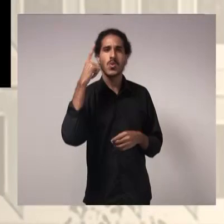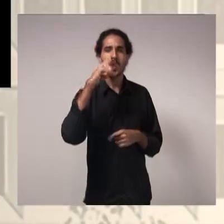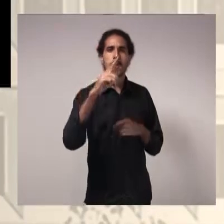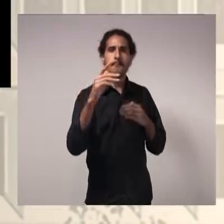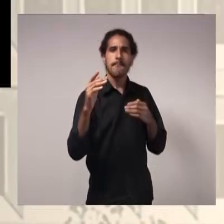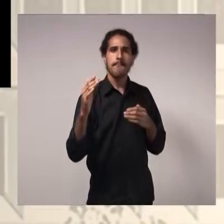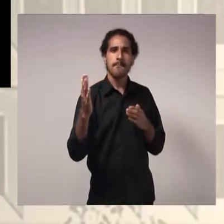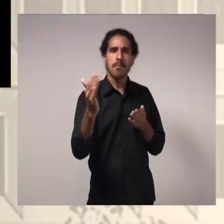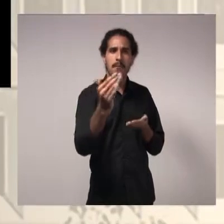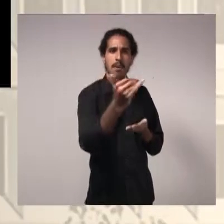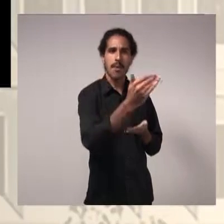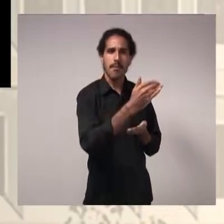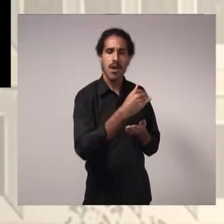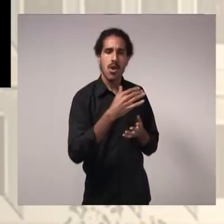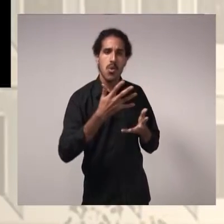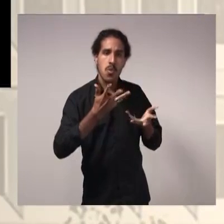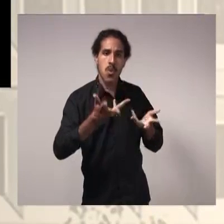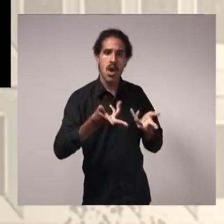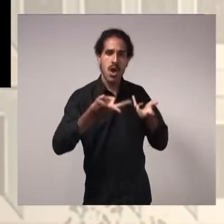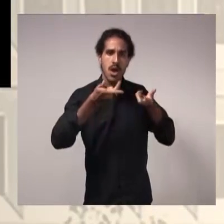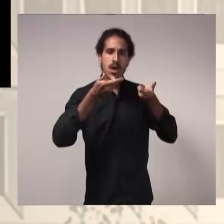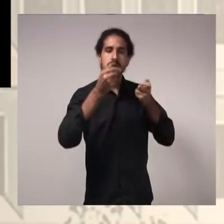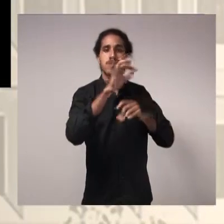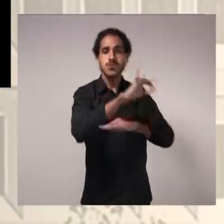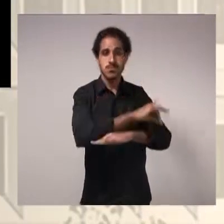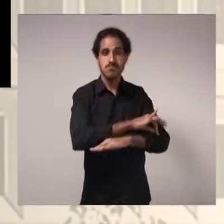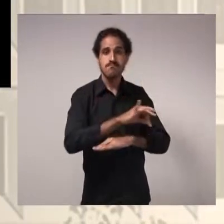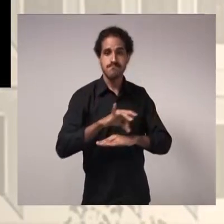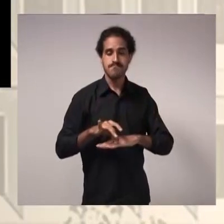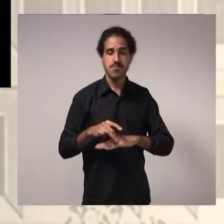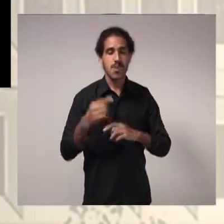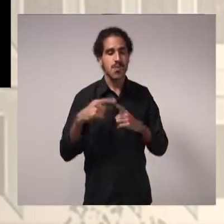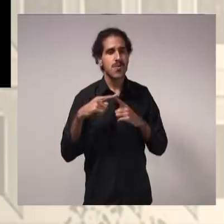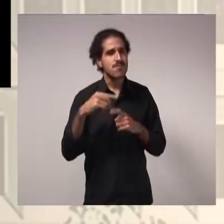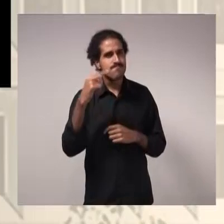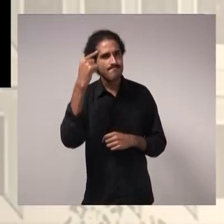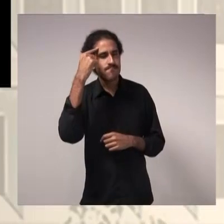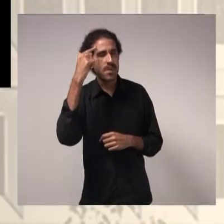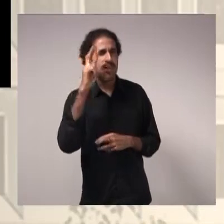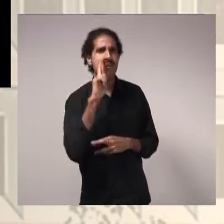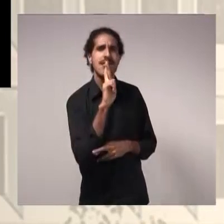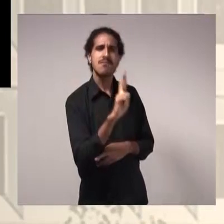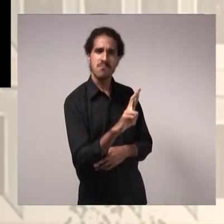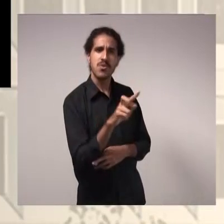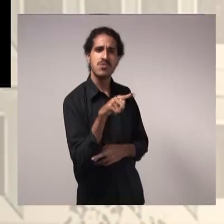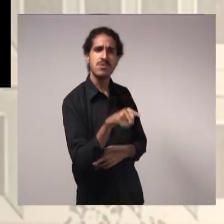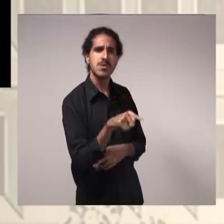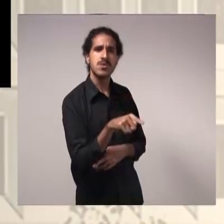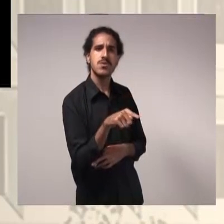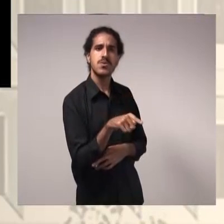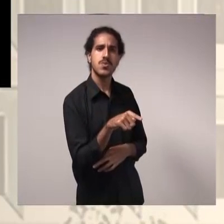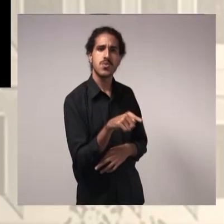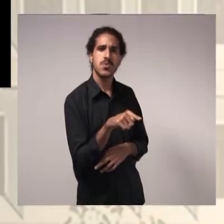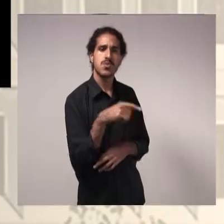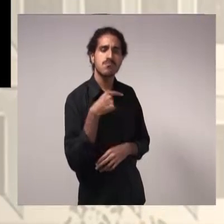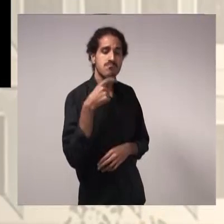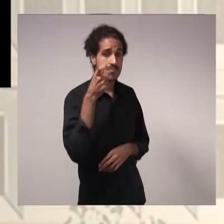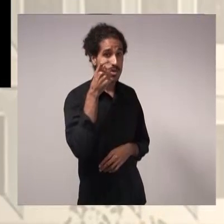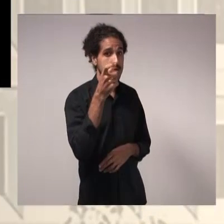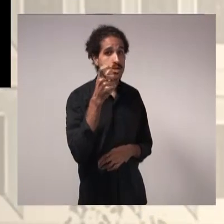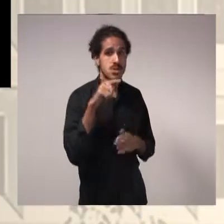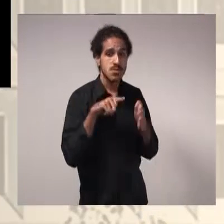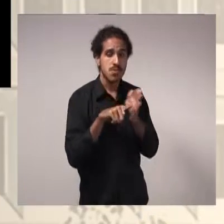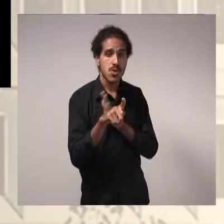reunir qualidade na nossa arquitetura. Porque eu acho que a resposta, então, para essa interessante